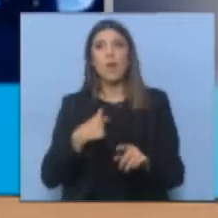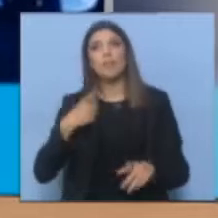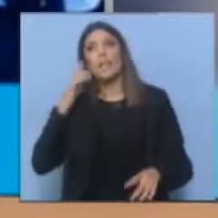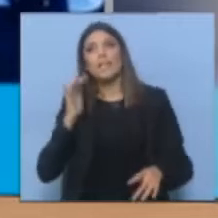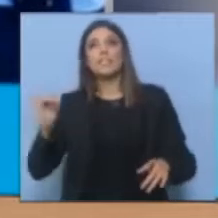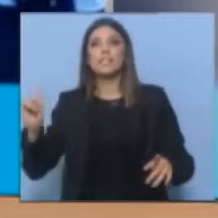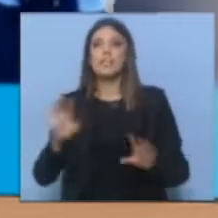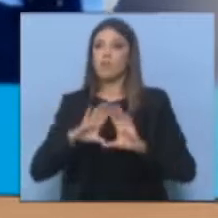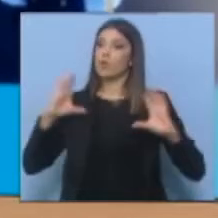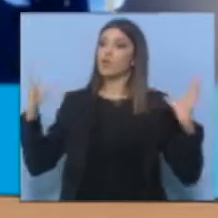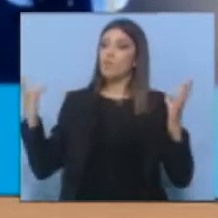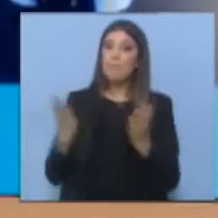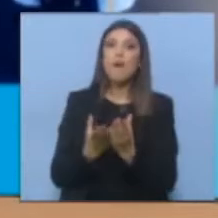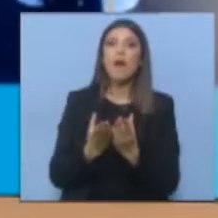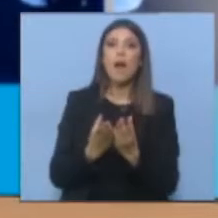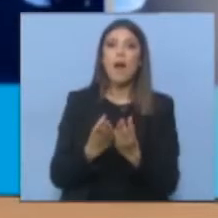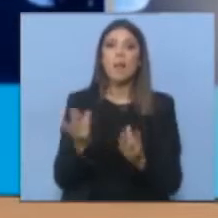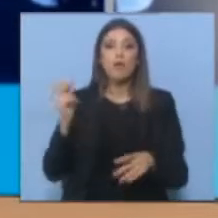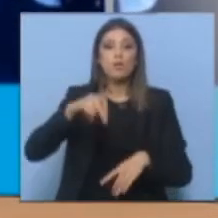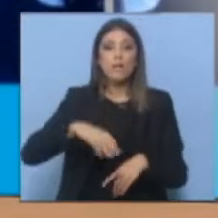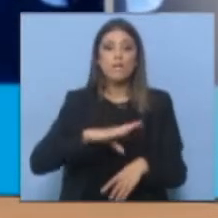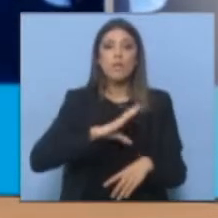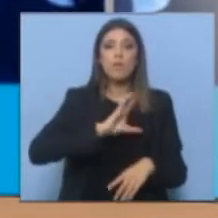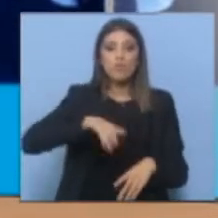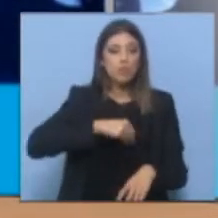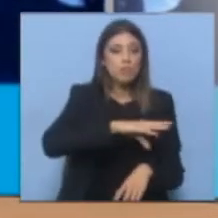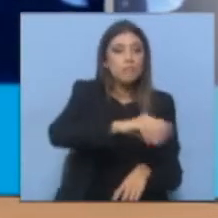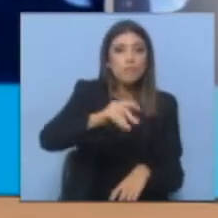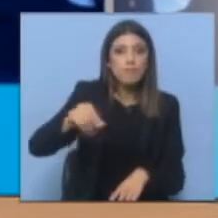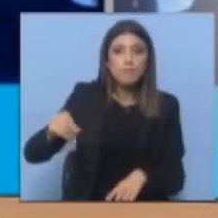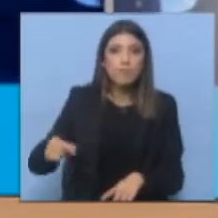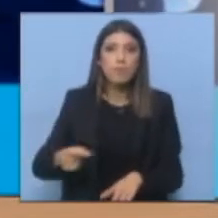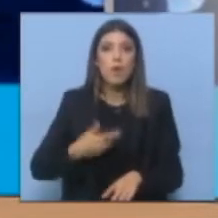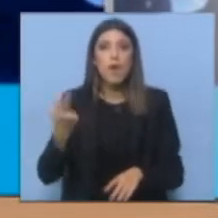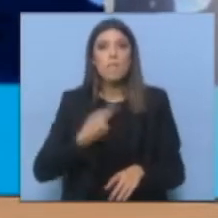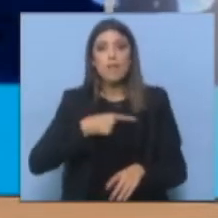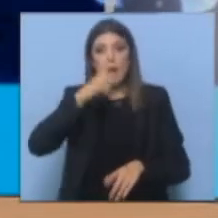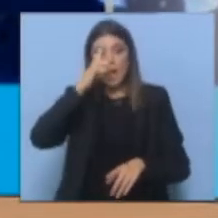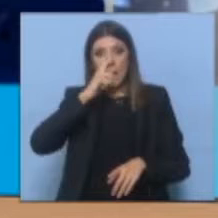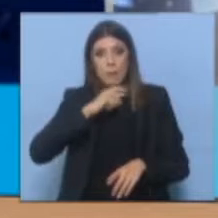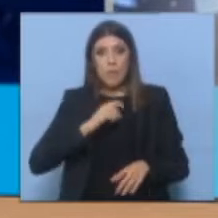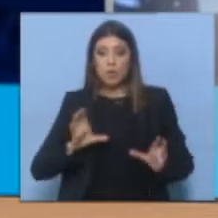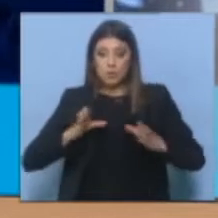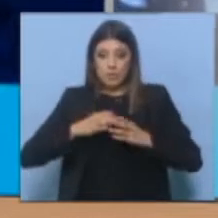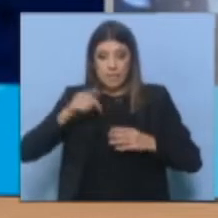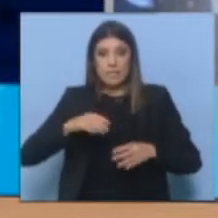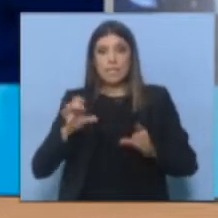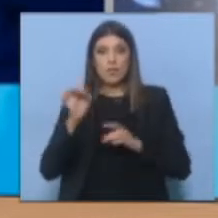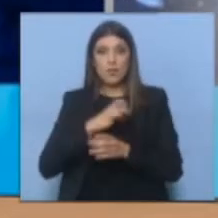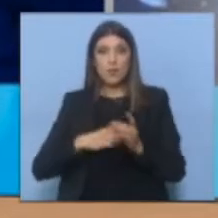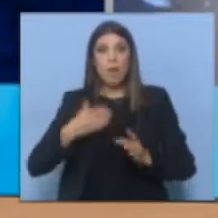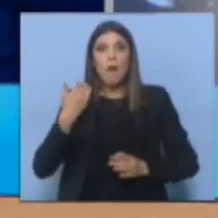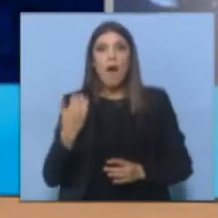global da AIS, portanto, acontece um pouco por todo o mundo, é de facto lembrar as nossas comunidades aqui na Europa de que há